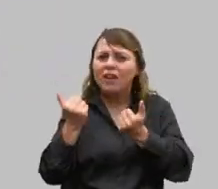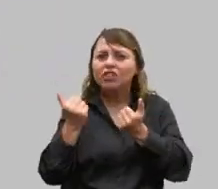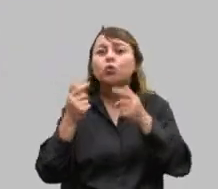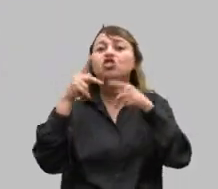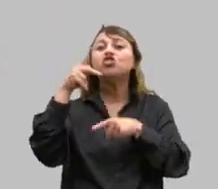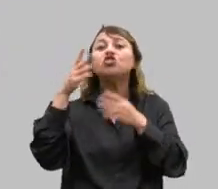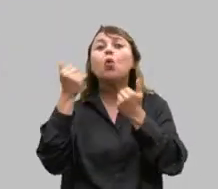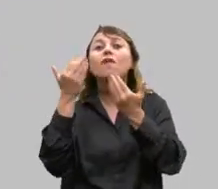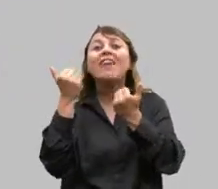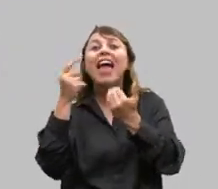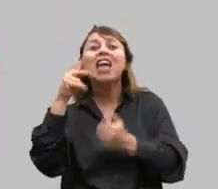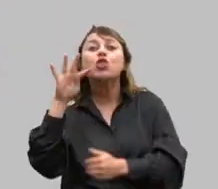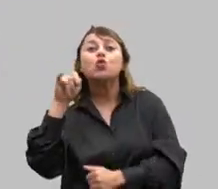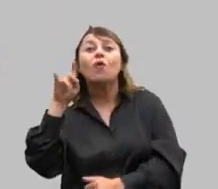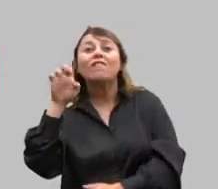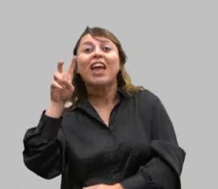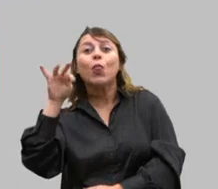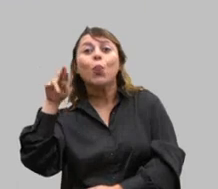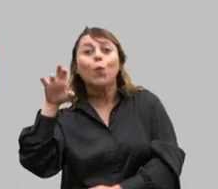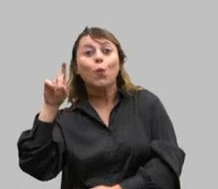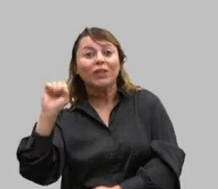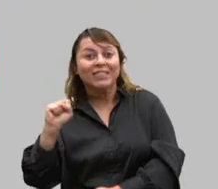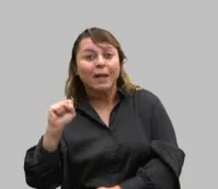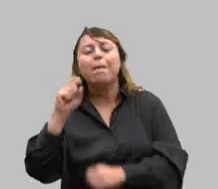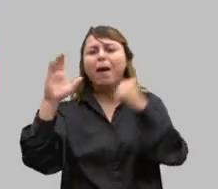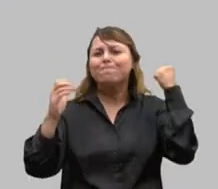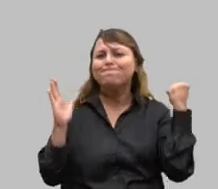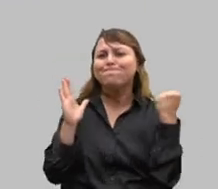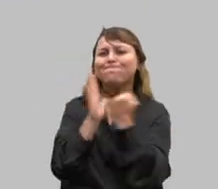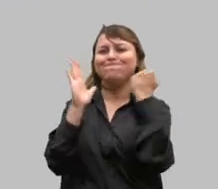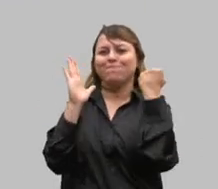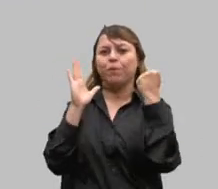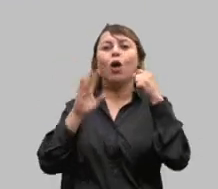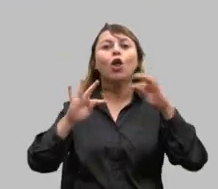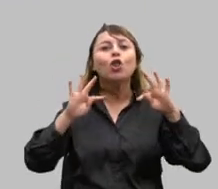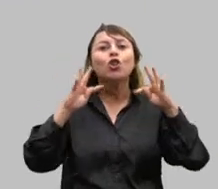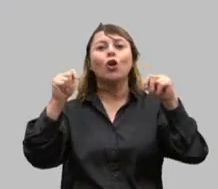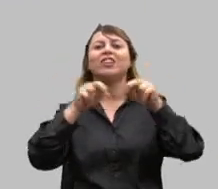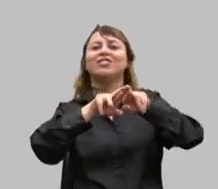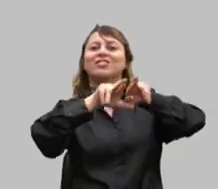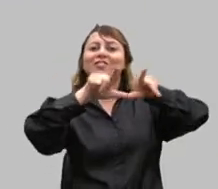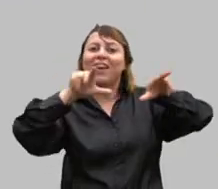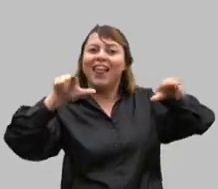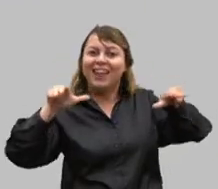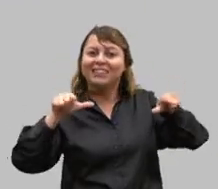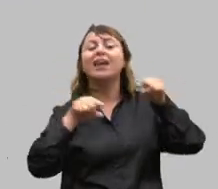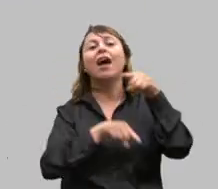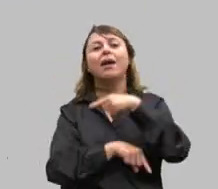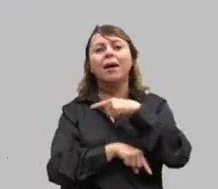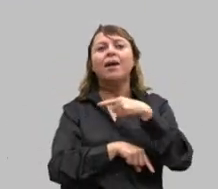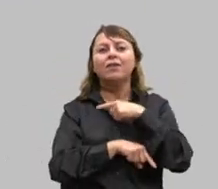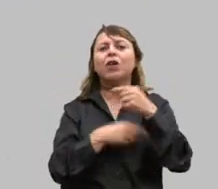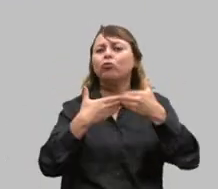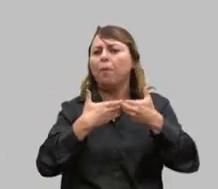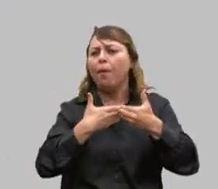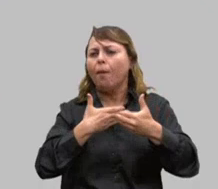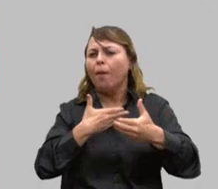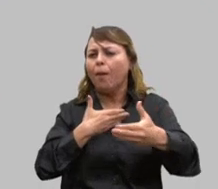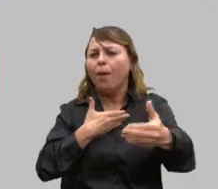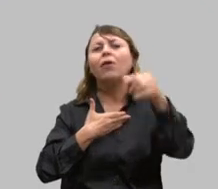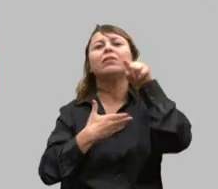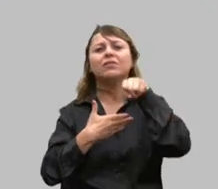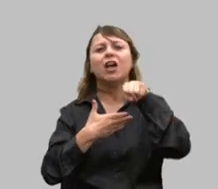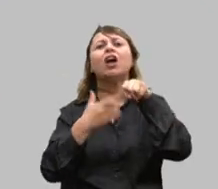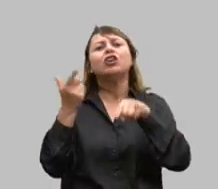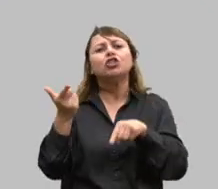para a gente conseguir abarcar todas as diferenças que a nossa vida enquanto jovens têm não dá para a gente falar de